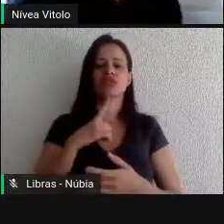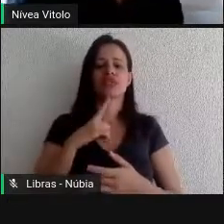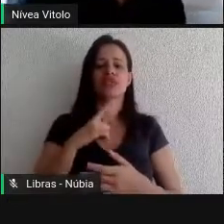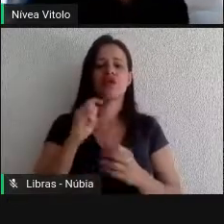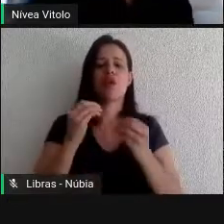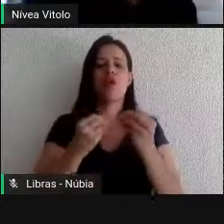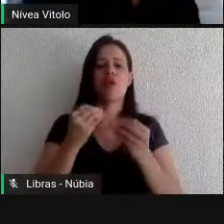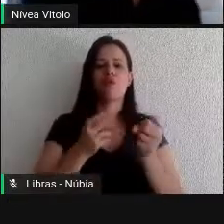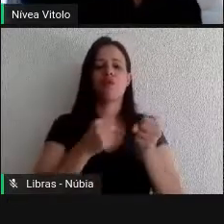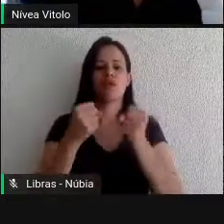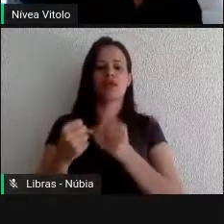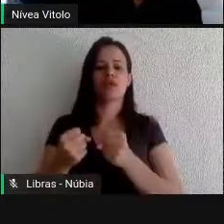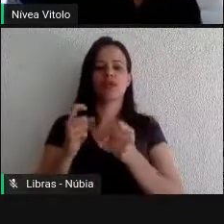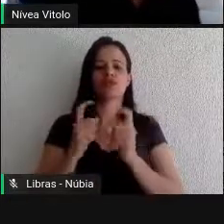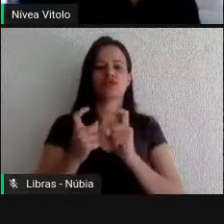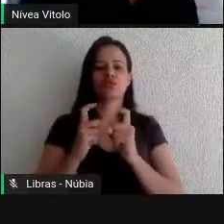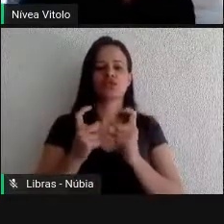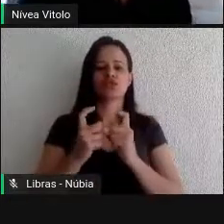Poder Executivo.